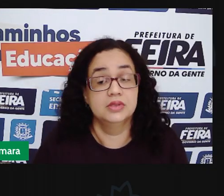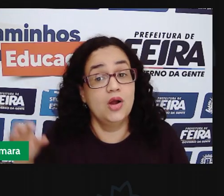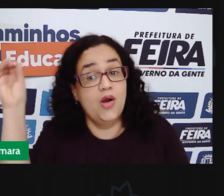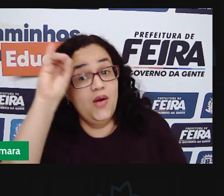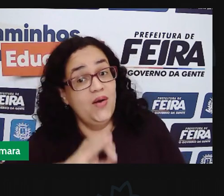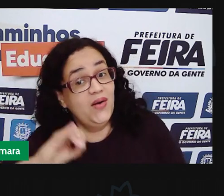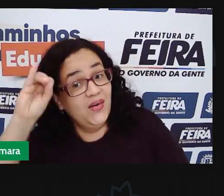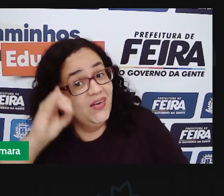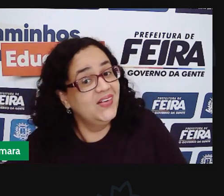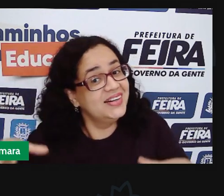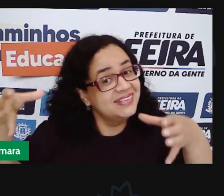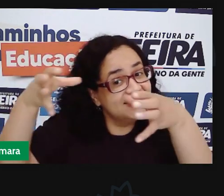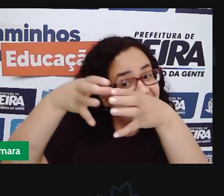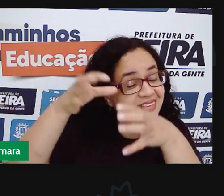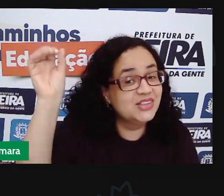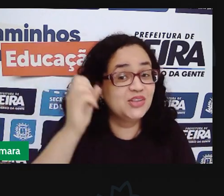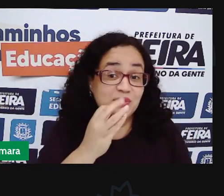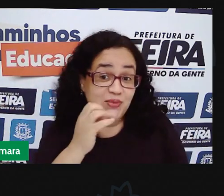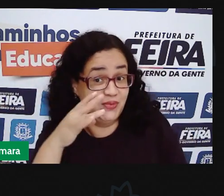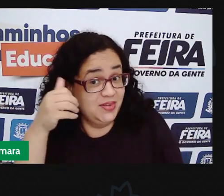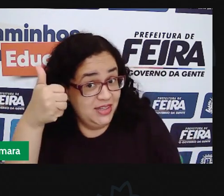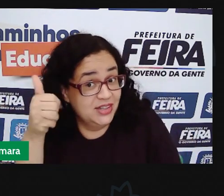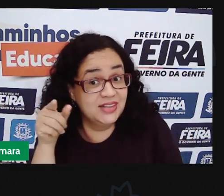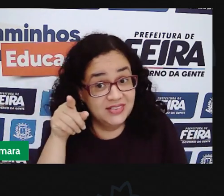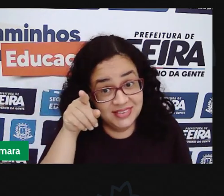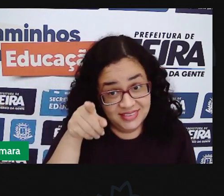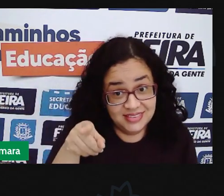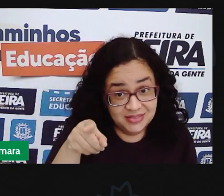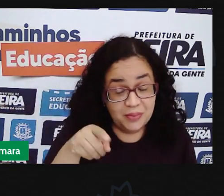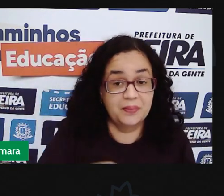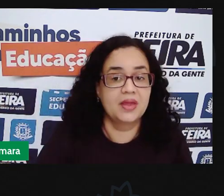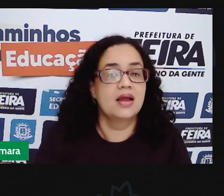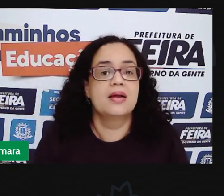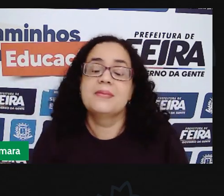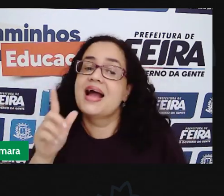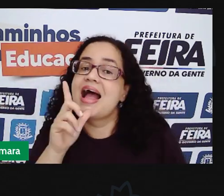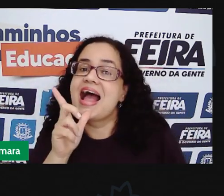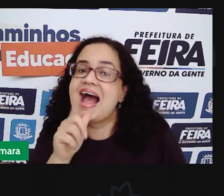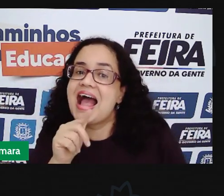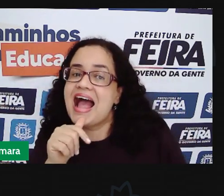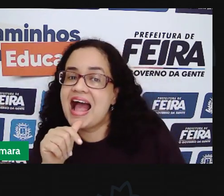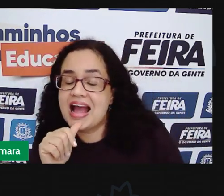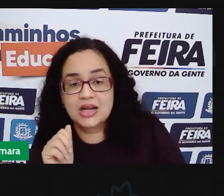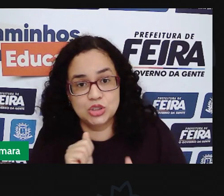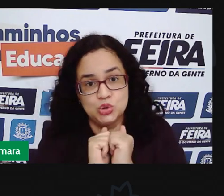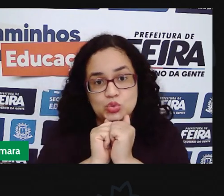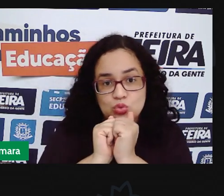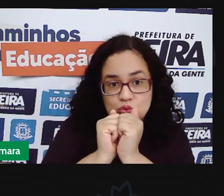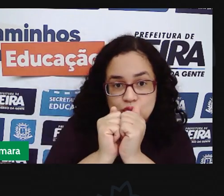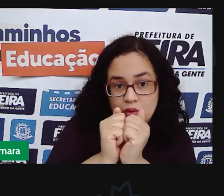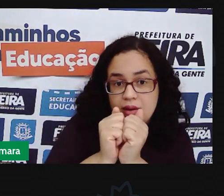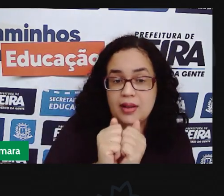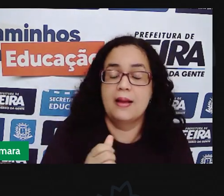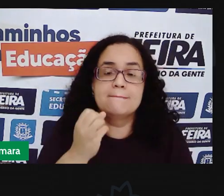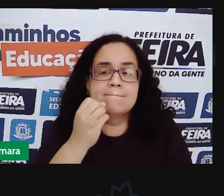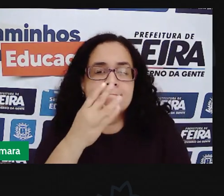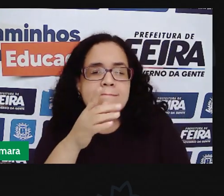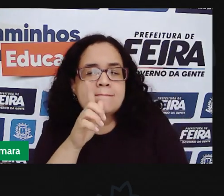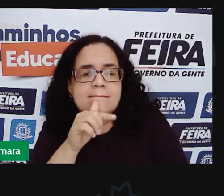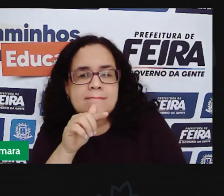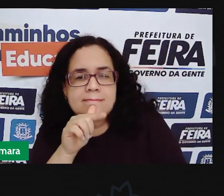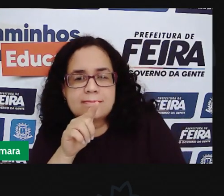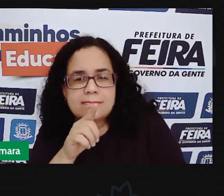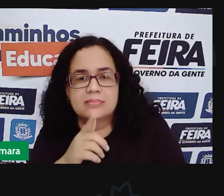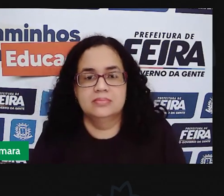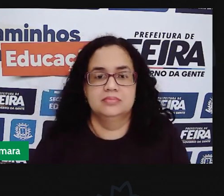Oi, turma! Tudo bem com vocês? Pega a garrafinha, coloca aí do lado para ficar bem hidratado,